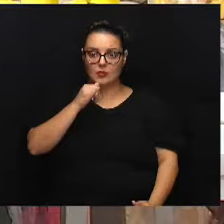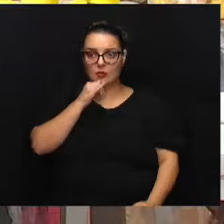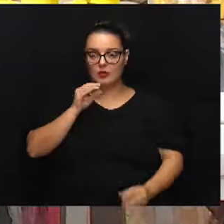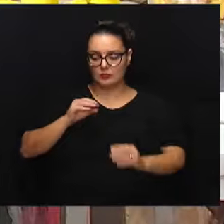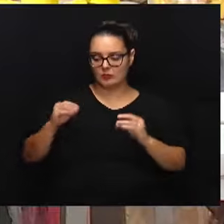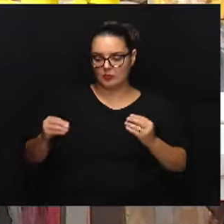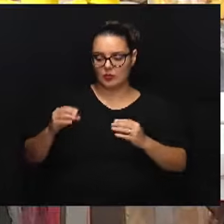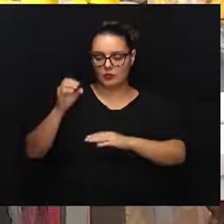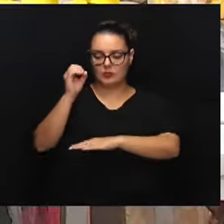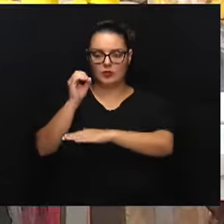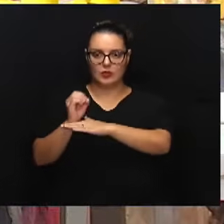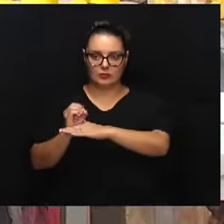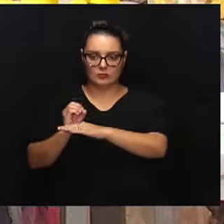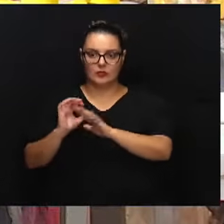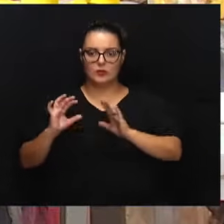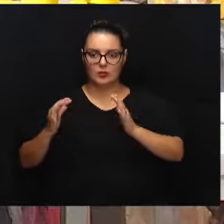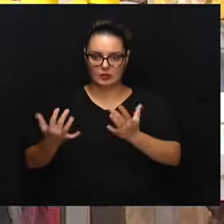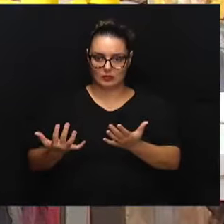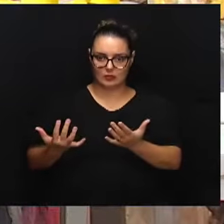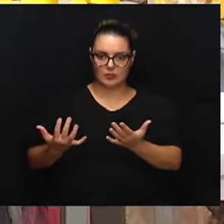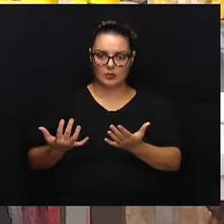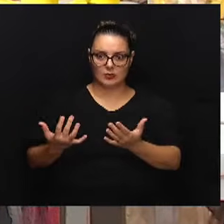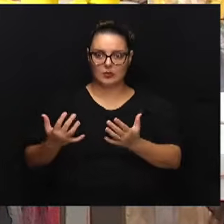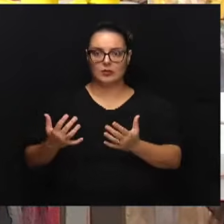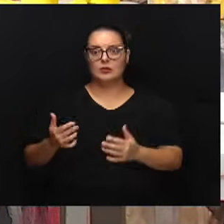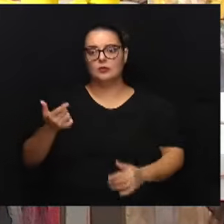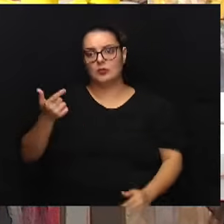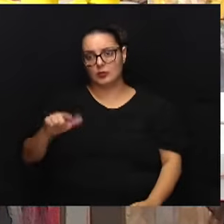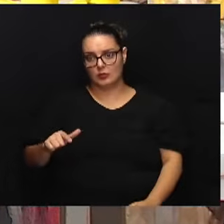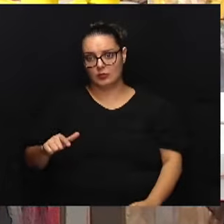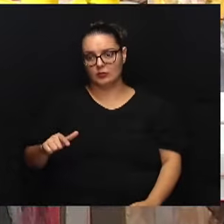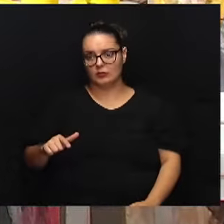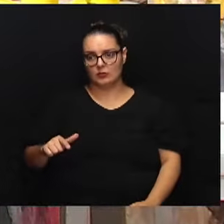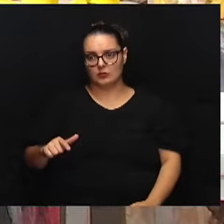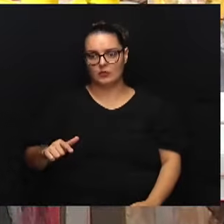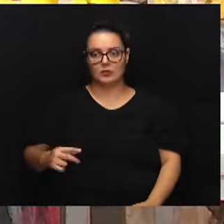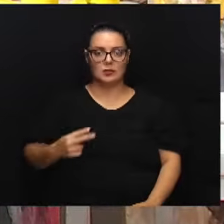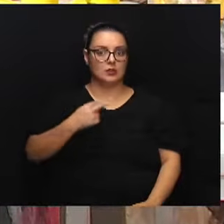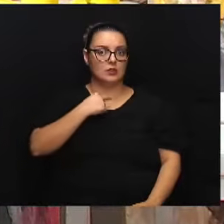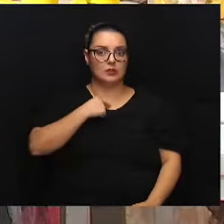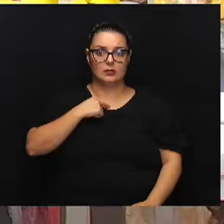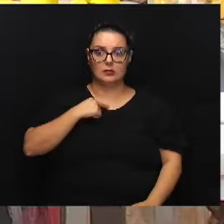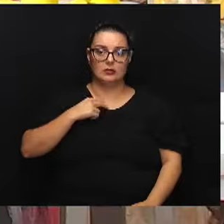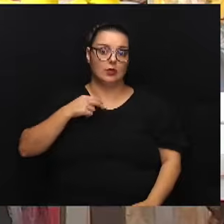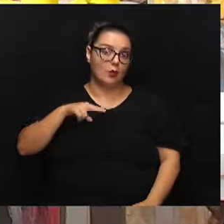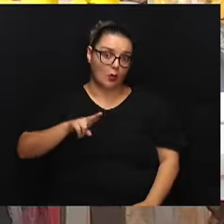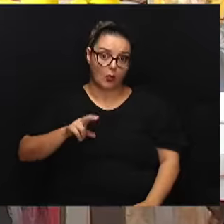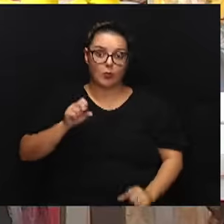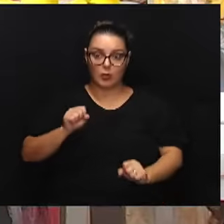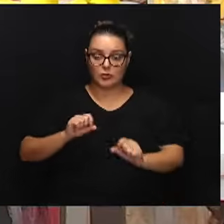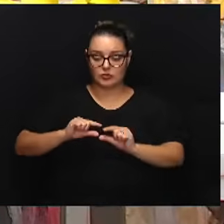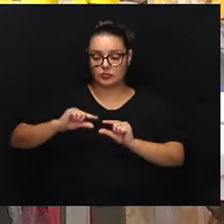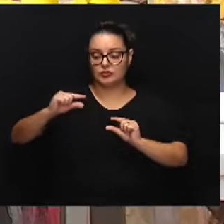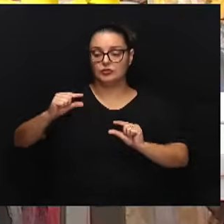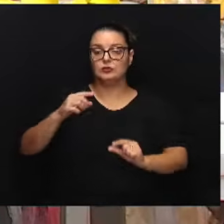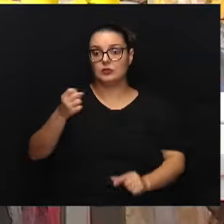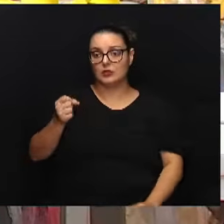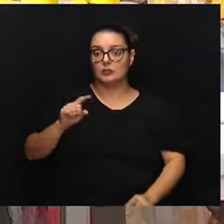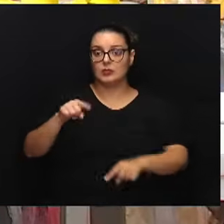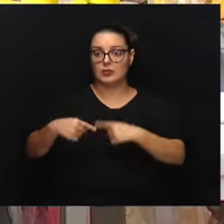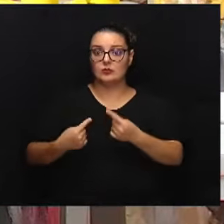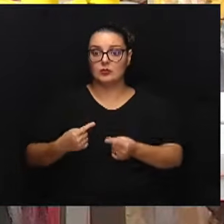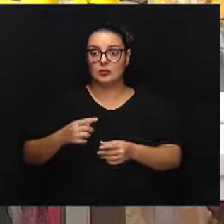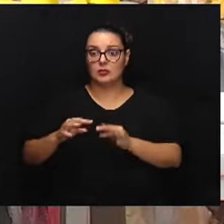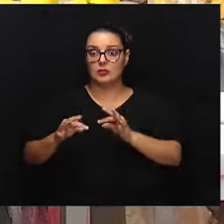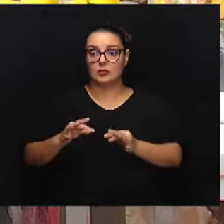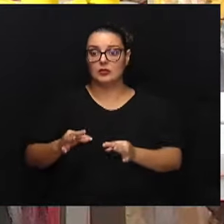do sol, a paisagem, podem continuar a pintura do mesmo jeito, não pode deixar em branco. Tá. Mas também tem uma outra técnica de usar